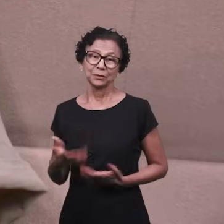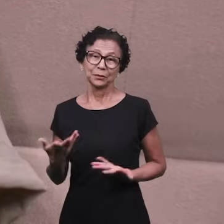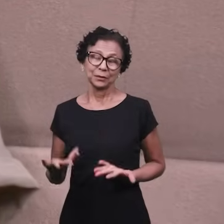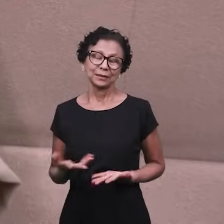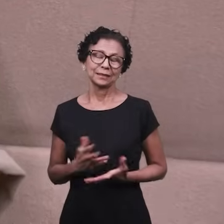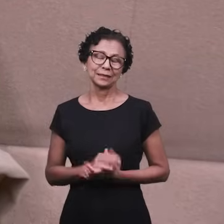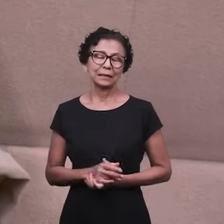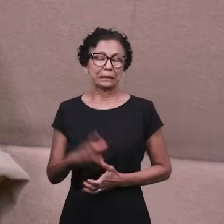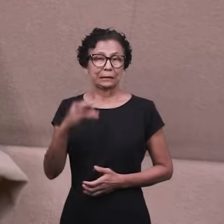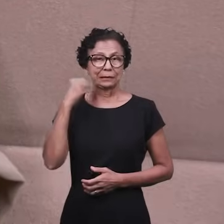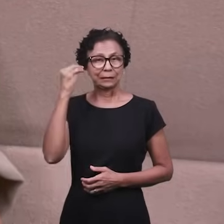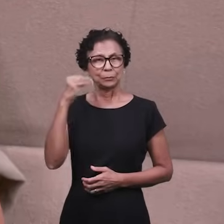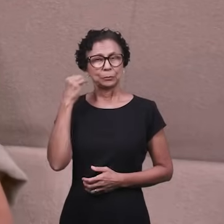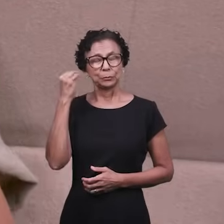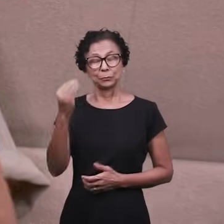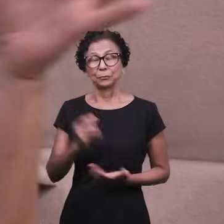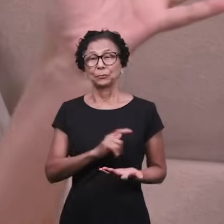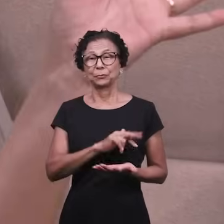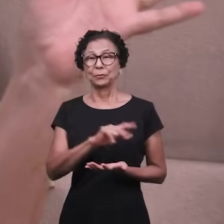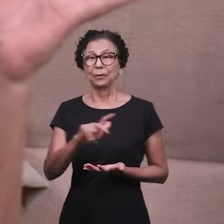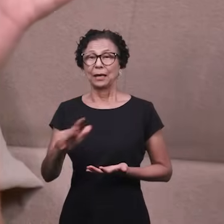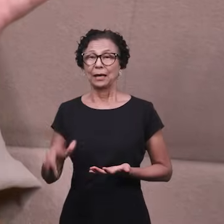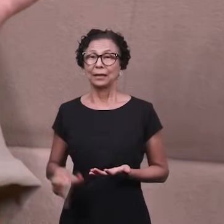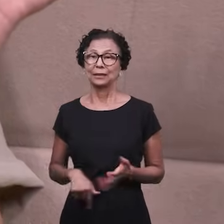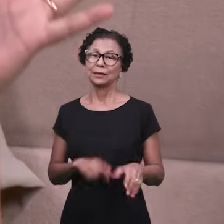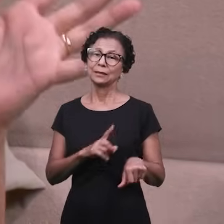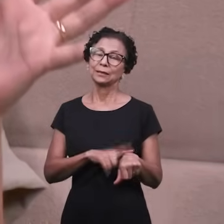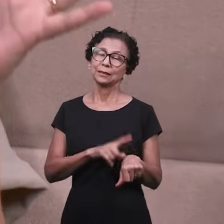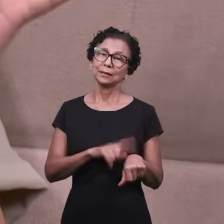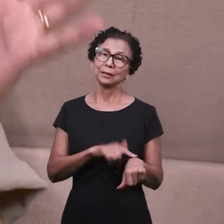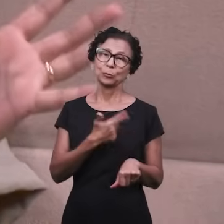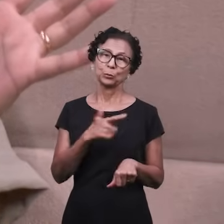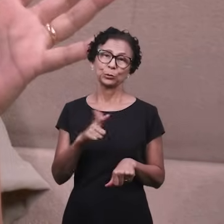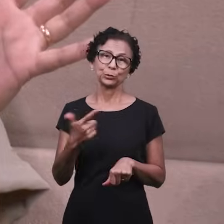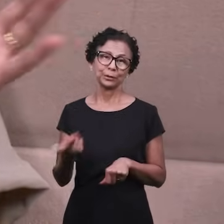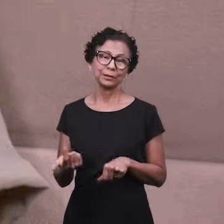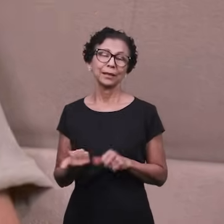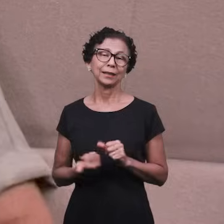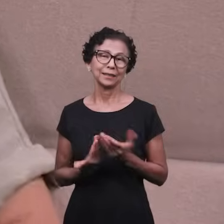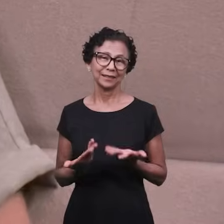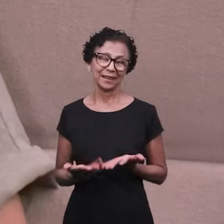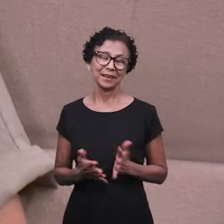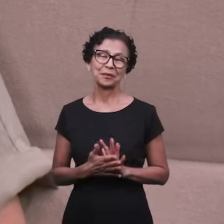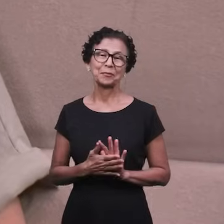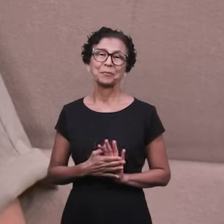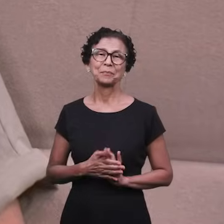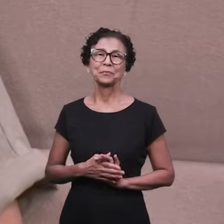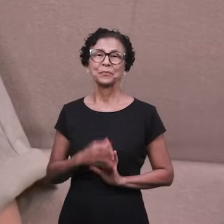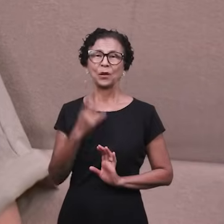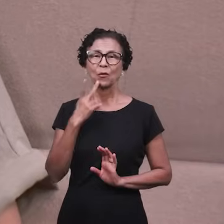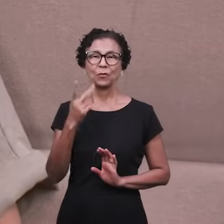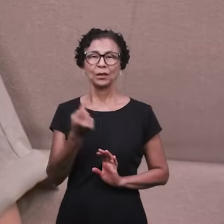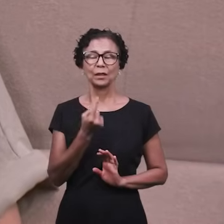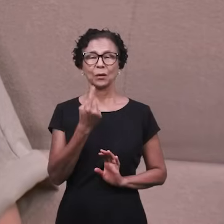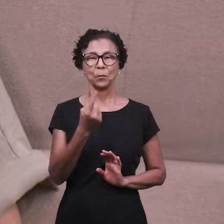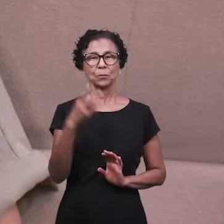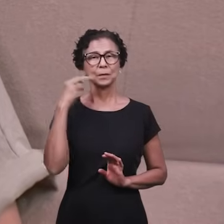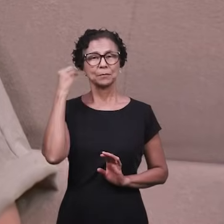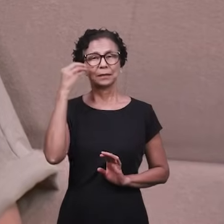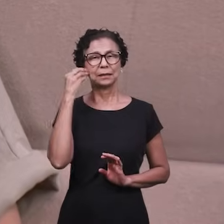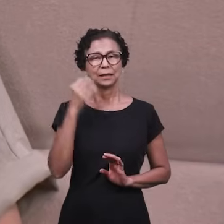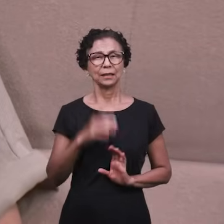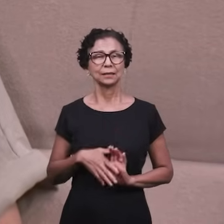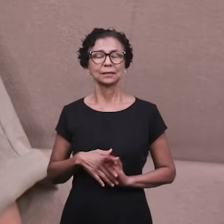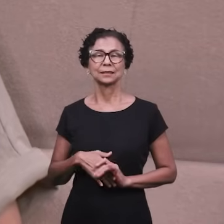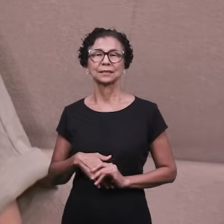contar, né? Gostaria até que fossem vários programas para a gente contar Vamos tanta providenciar. coisa. Mas eu só quero contar uma, foi muito